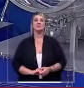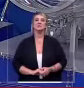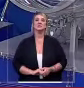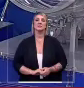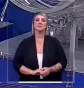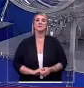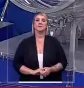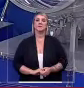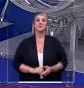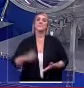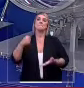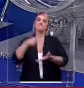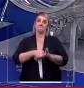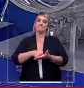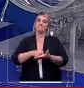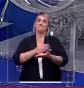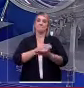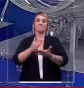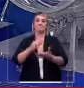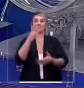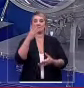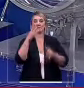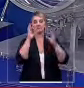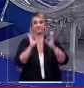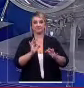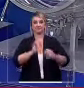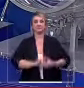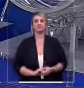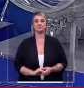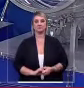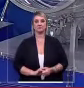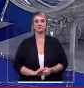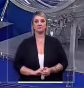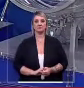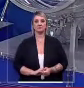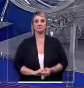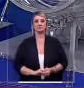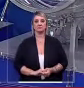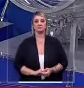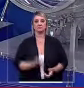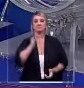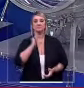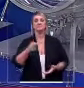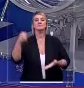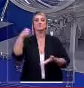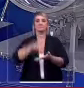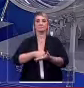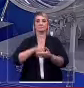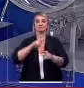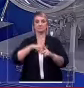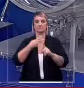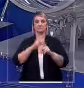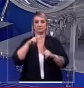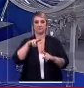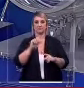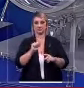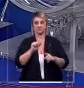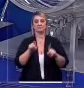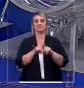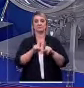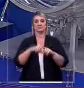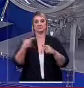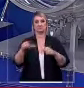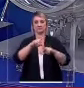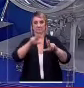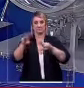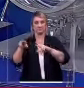E o apostador ganha já a partir de 3 acertos. Lembrando que as apostas para a dupla cena e para as demais